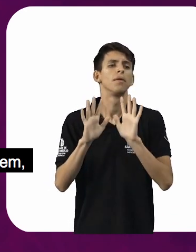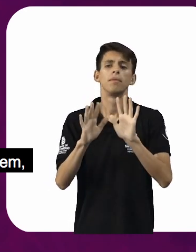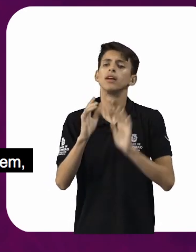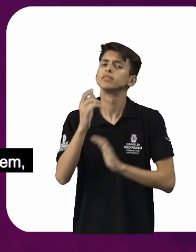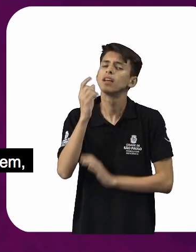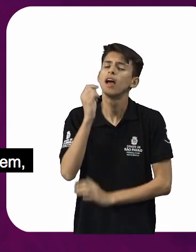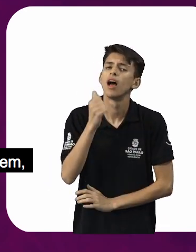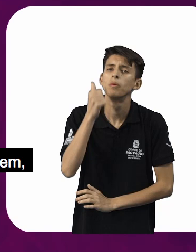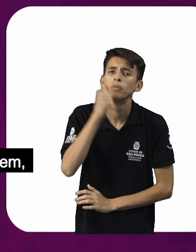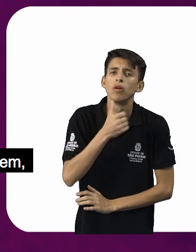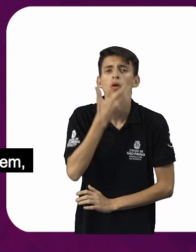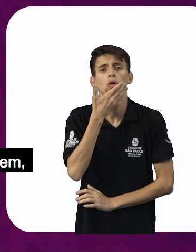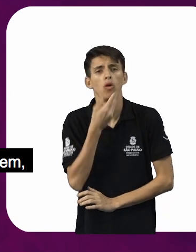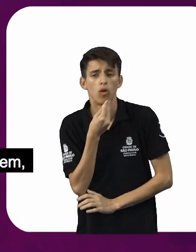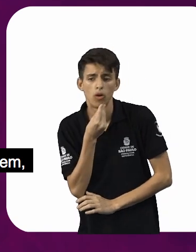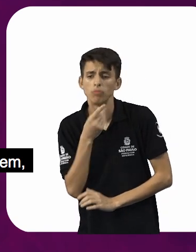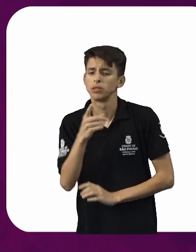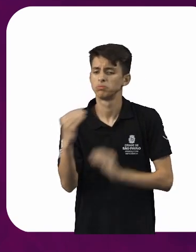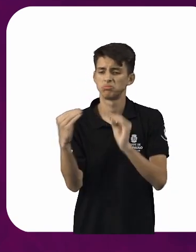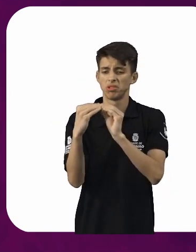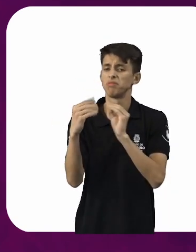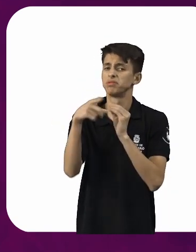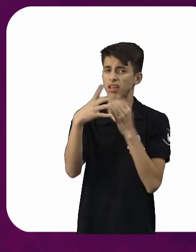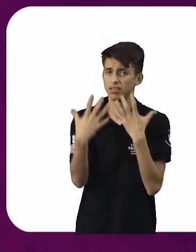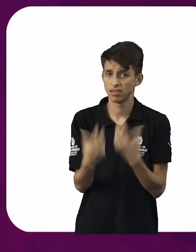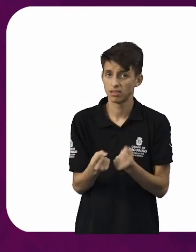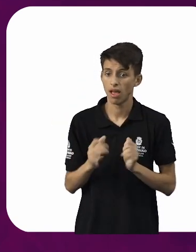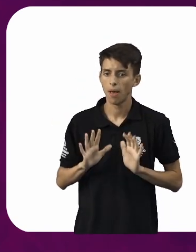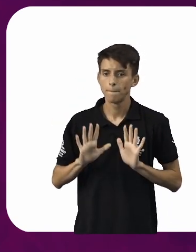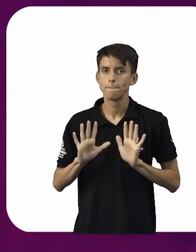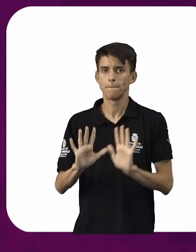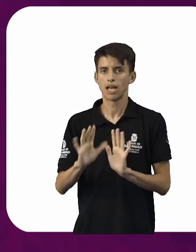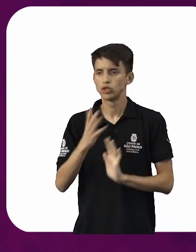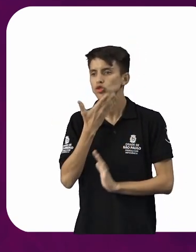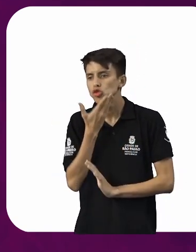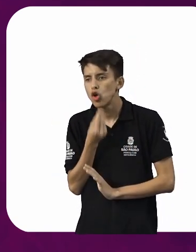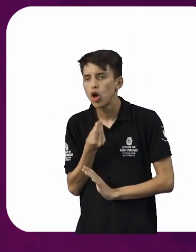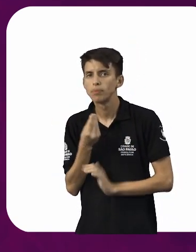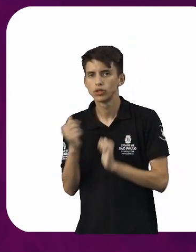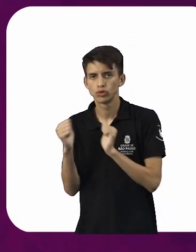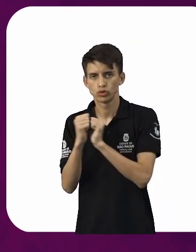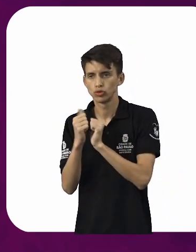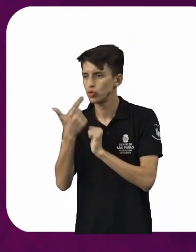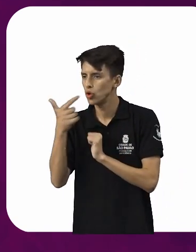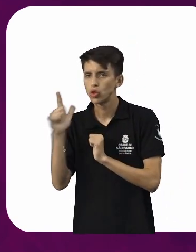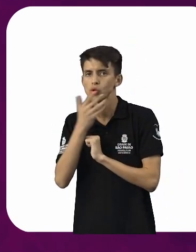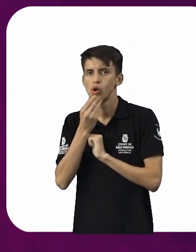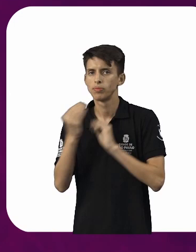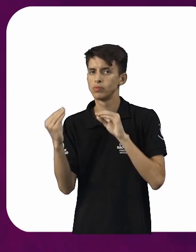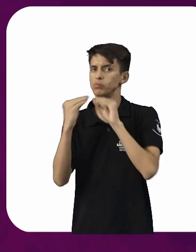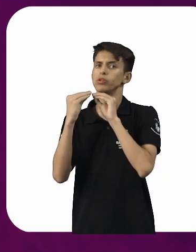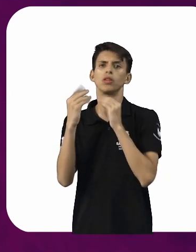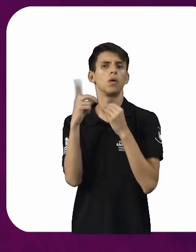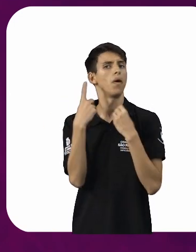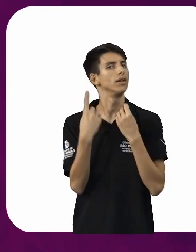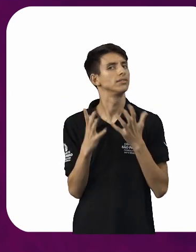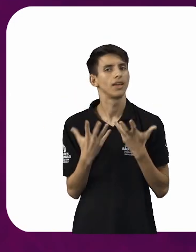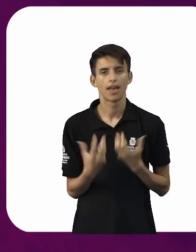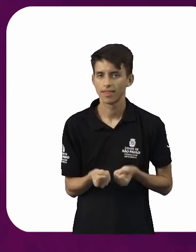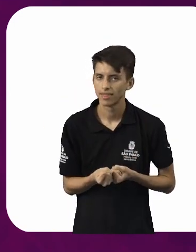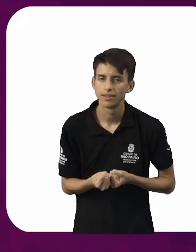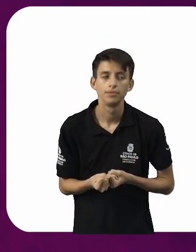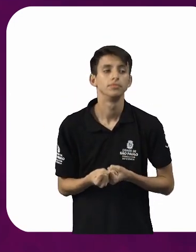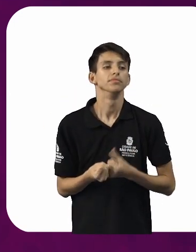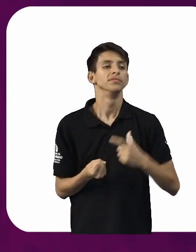se fazem, você tolera. Você só cria um problema quando é um casal do mesmo sexo, do mesmo gênero que faz. Então, você tem algumas